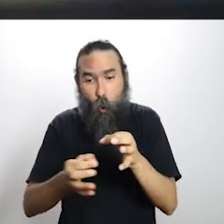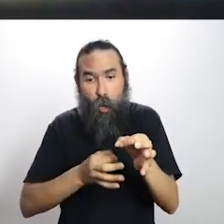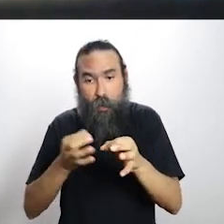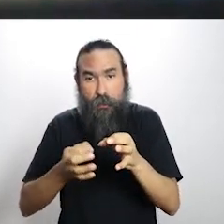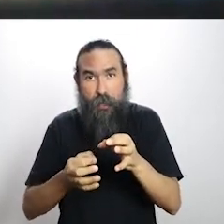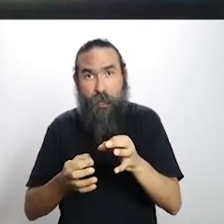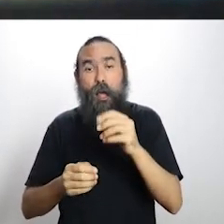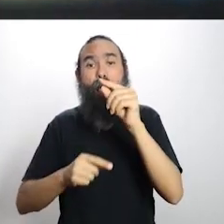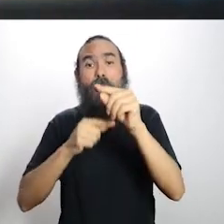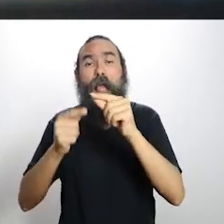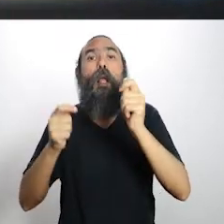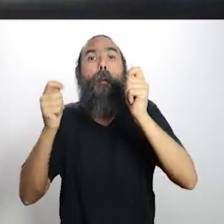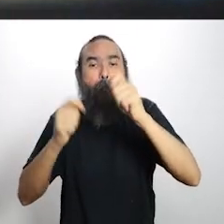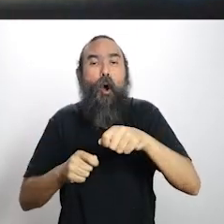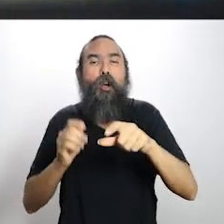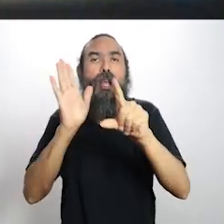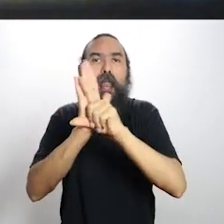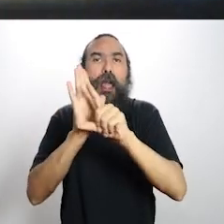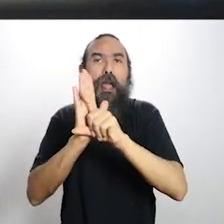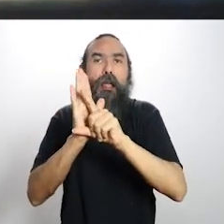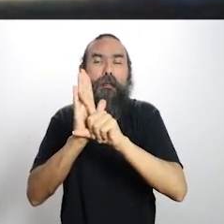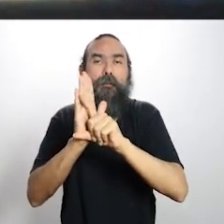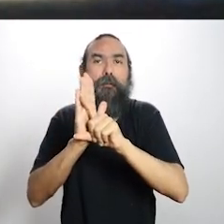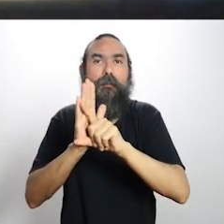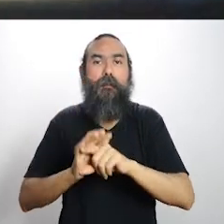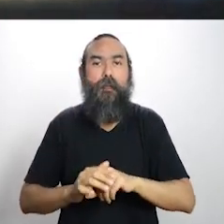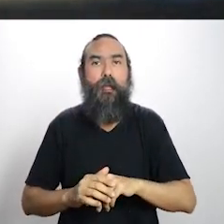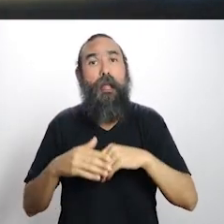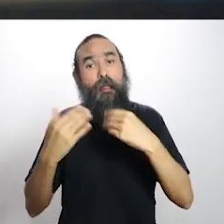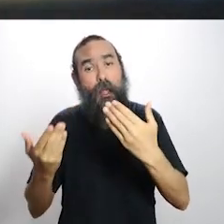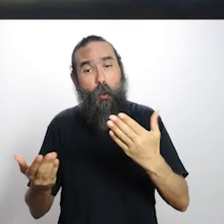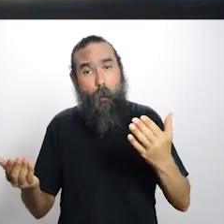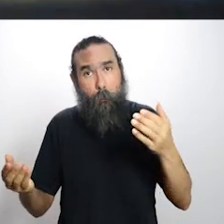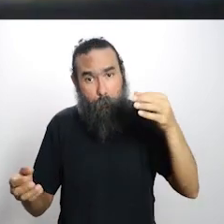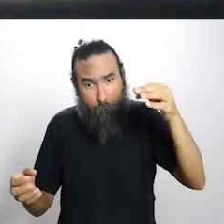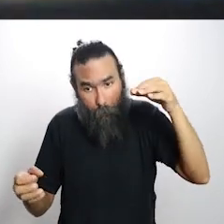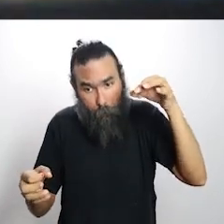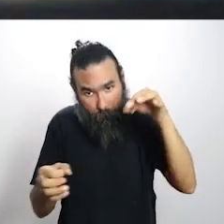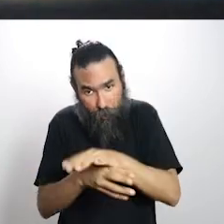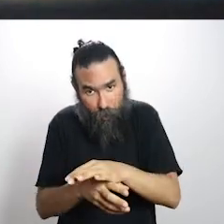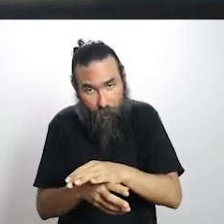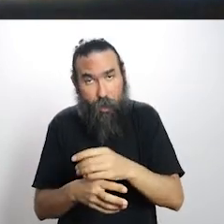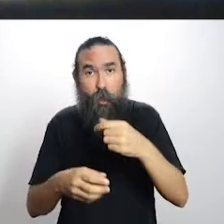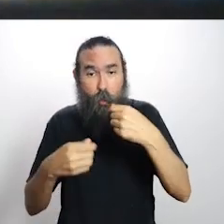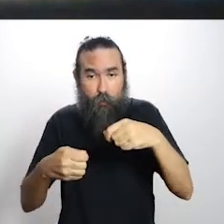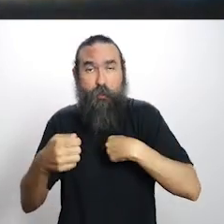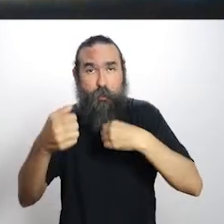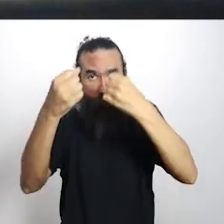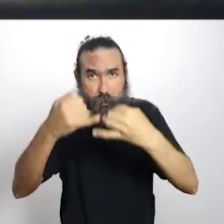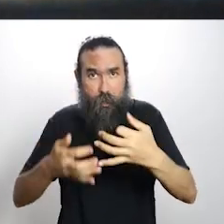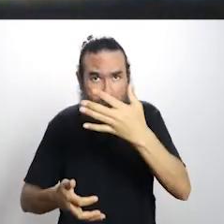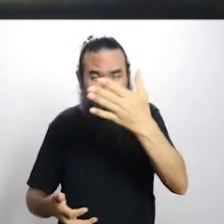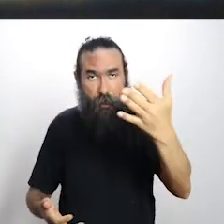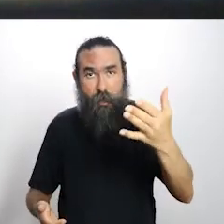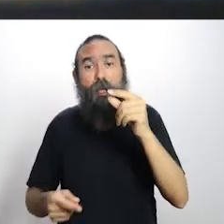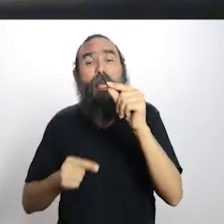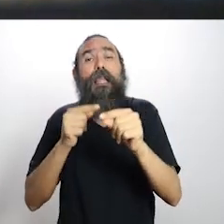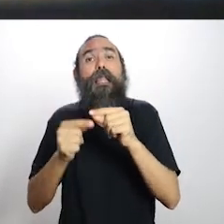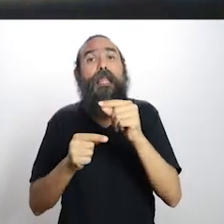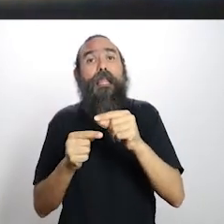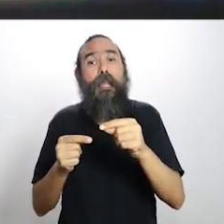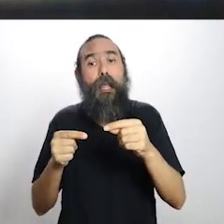gosto sempre de colocar é a questão de que como está posto na lei os cadastros se tornam o papel mais